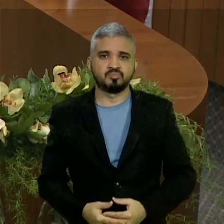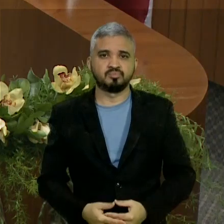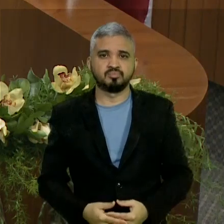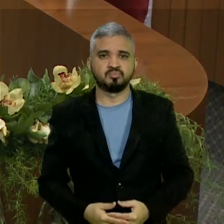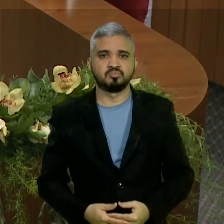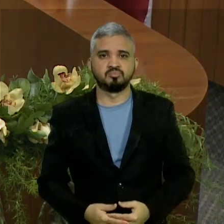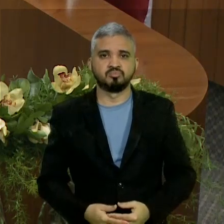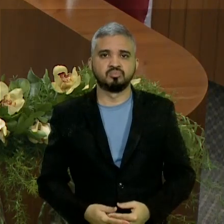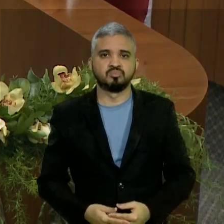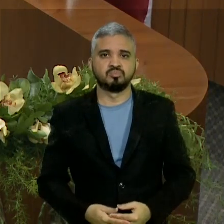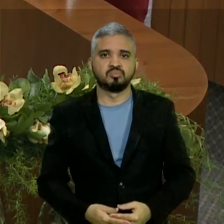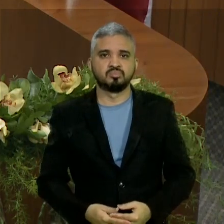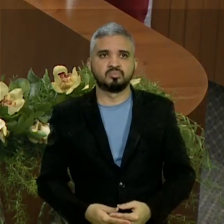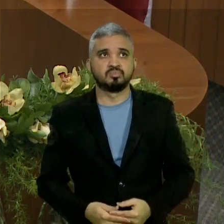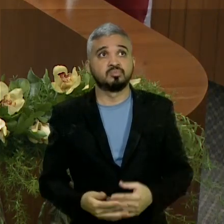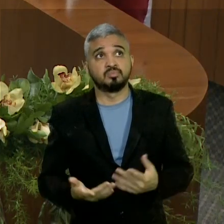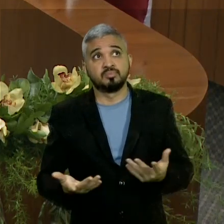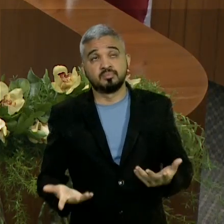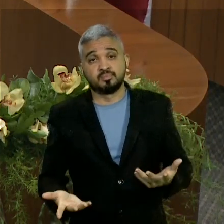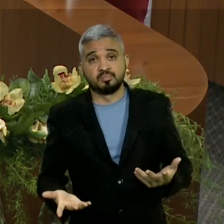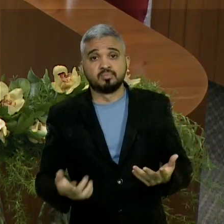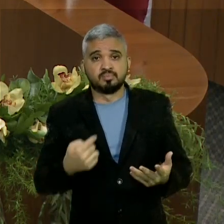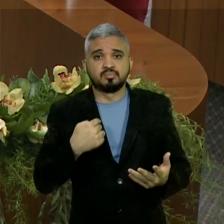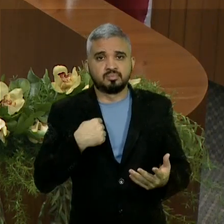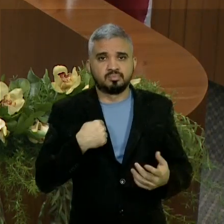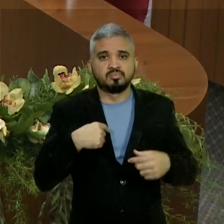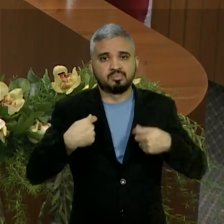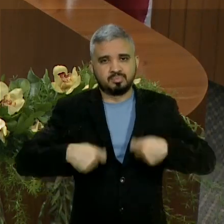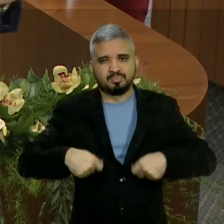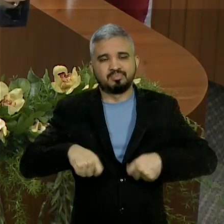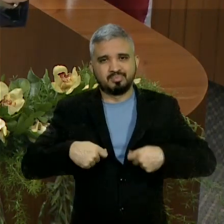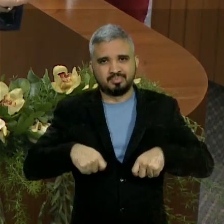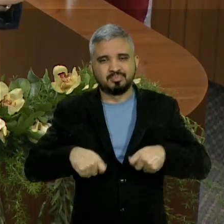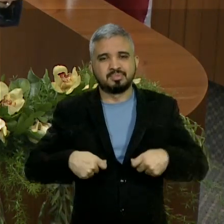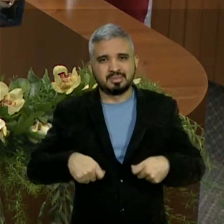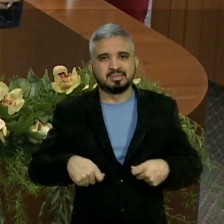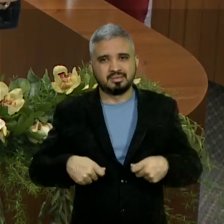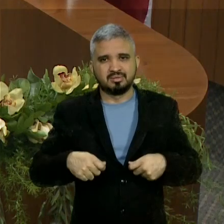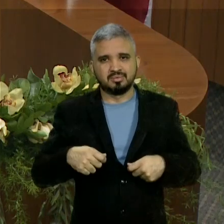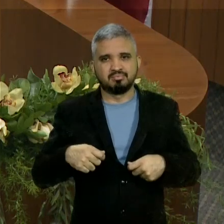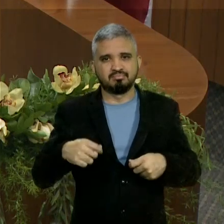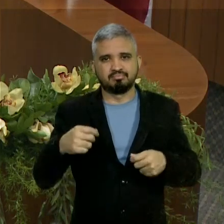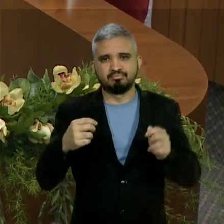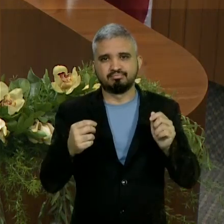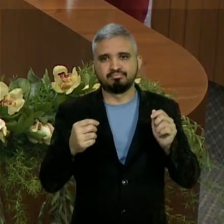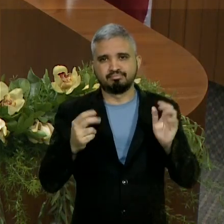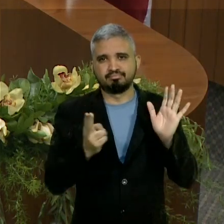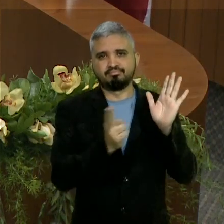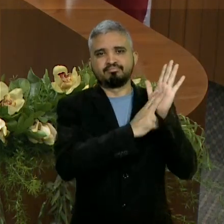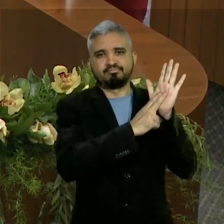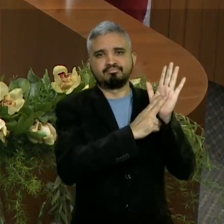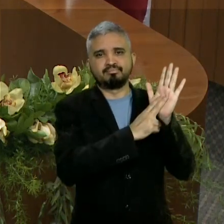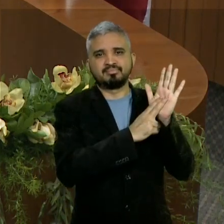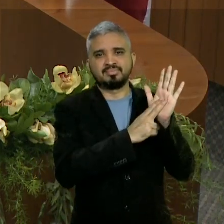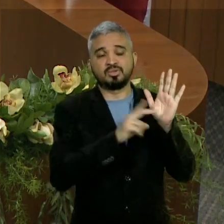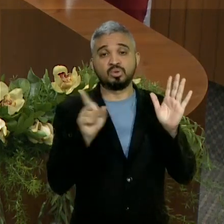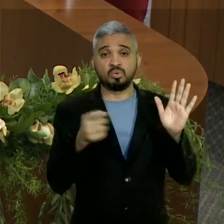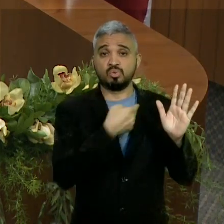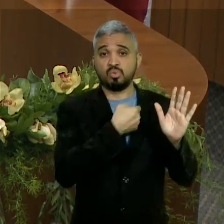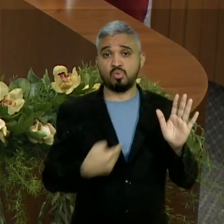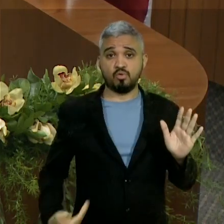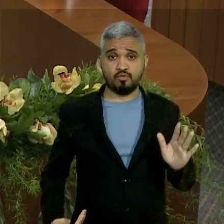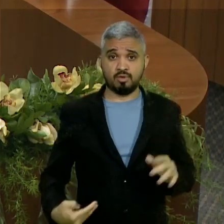que eu tenho que admitir que esse apelido realmente que pegou né governo Brandão é o governo do calot